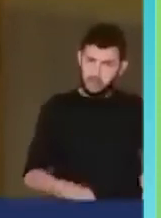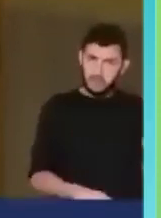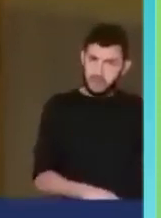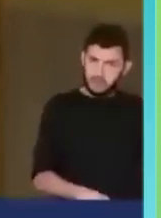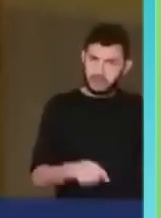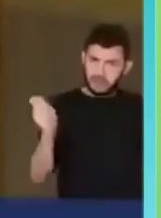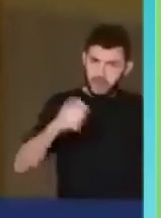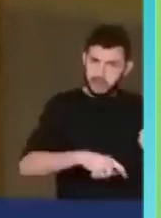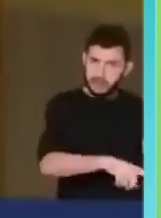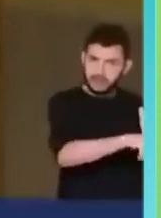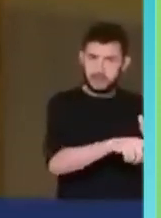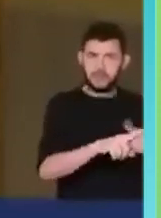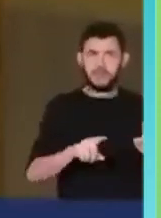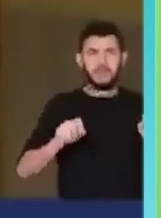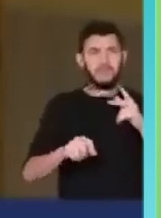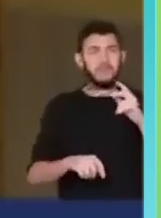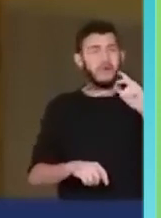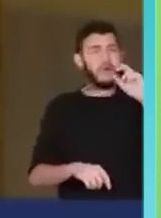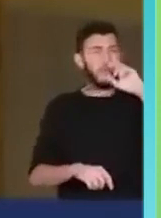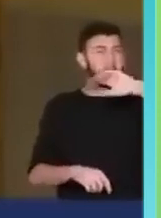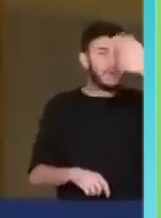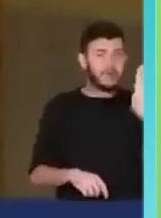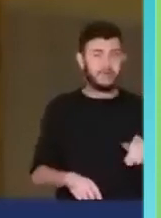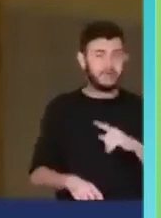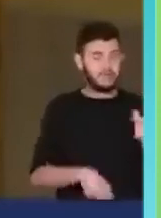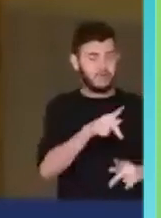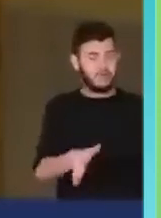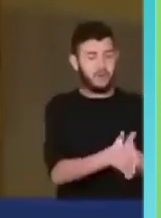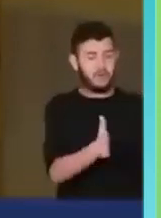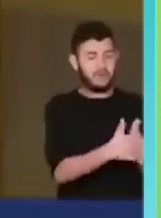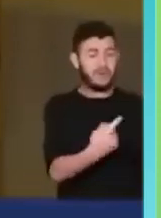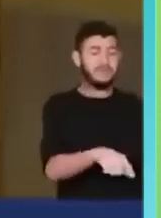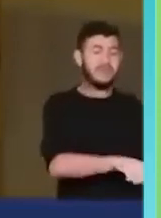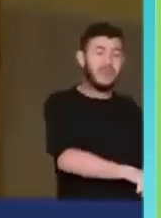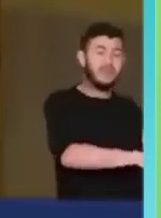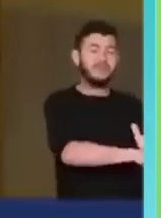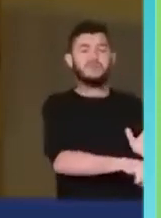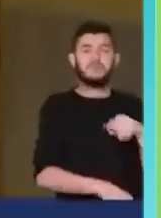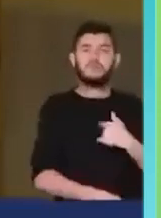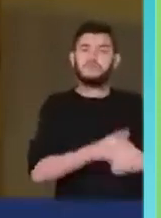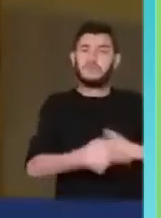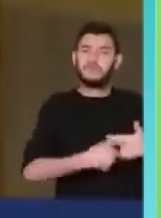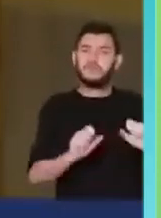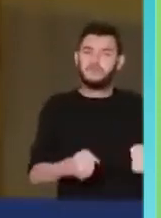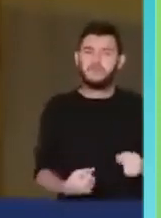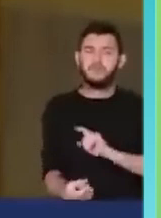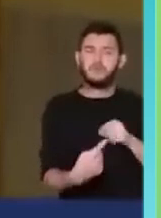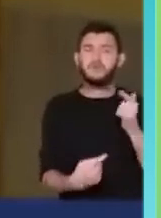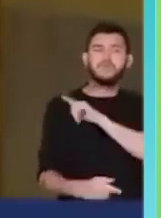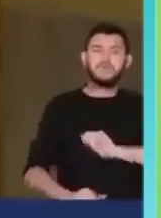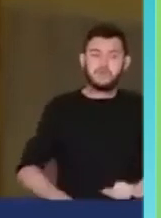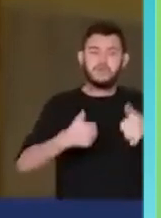parecendo um país rico e o povo pobre e esse povo pobre precisa ser amparado Nós faremos o nosso melhor nós somos até o